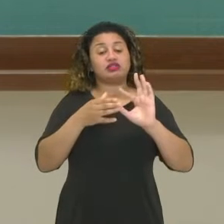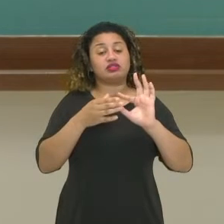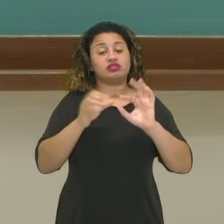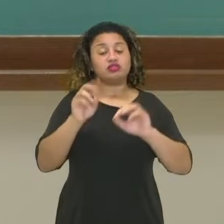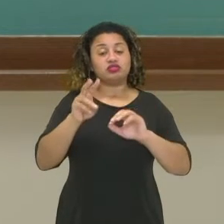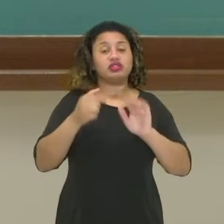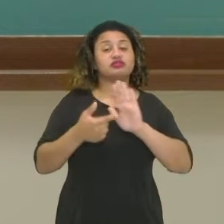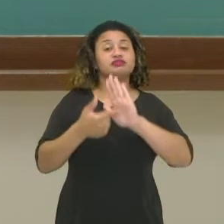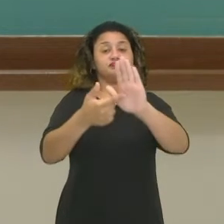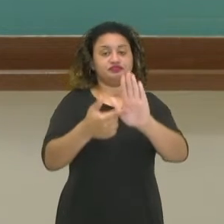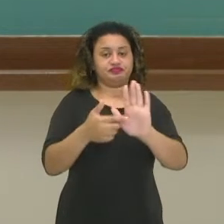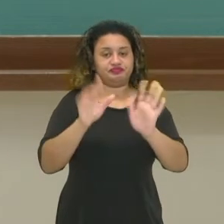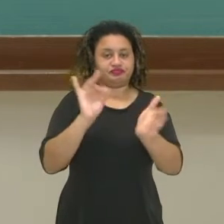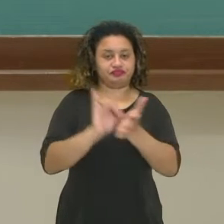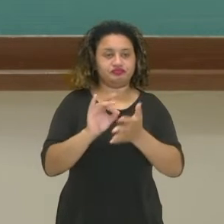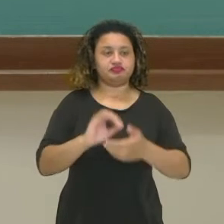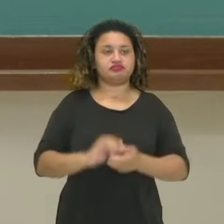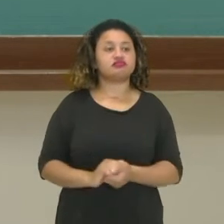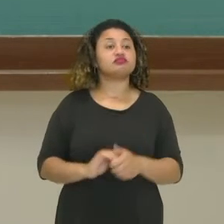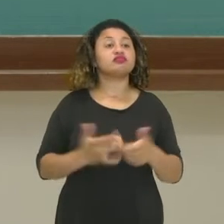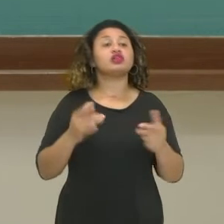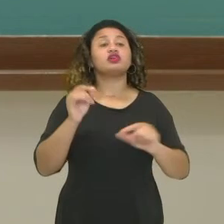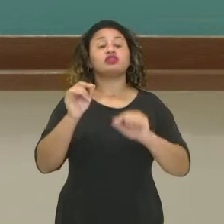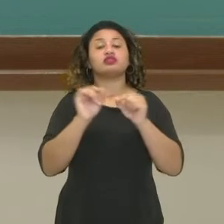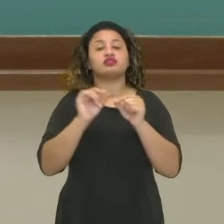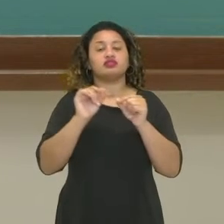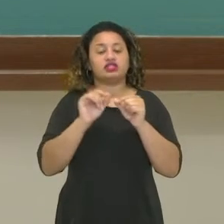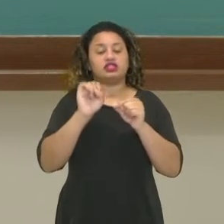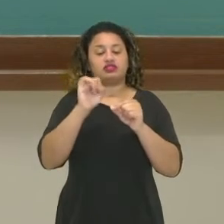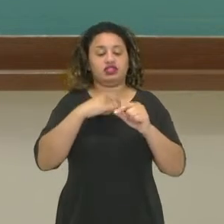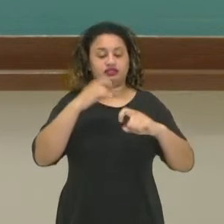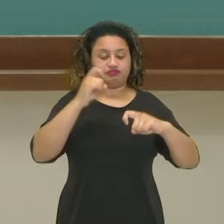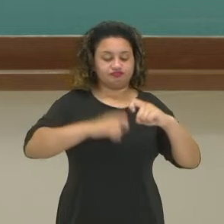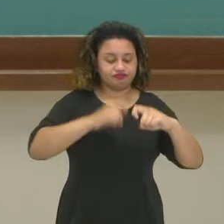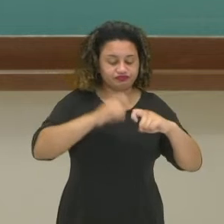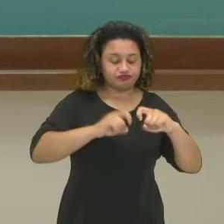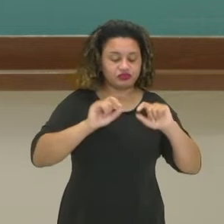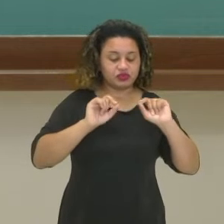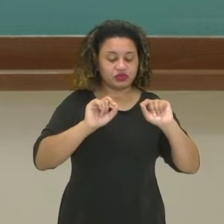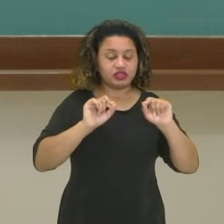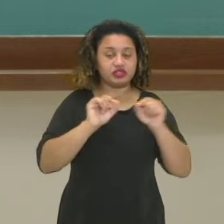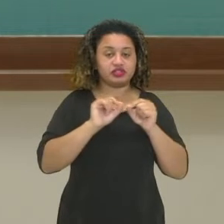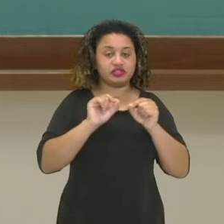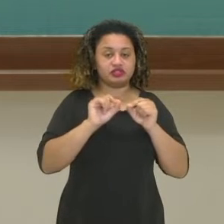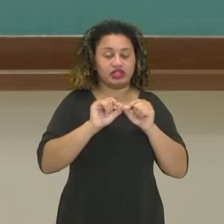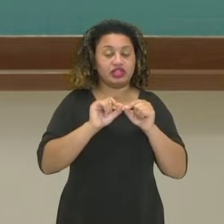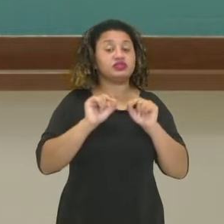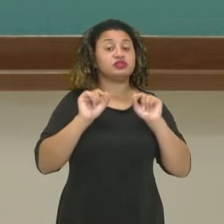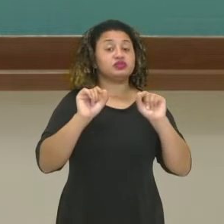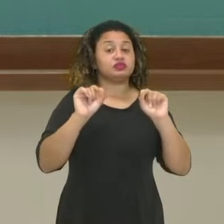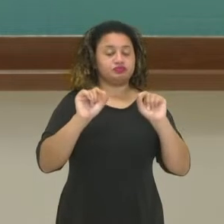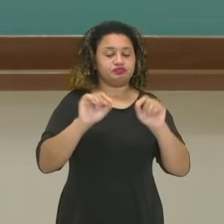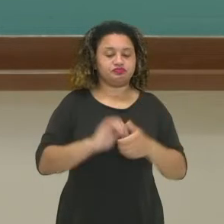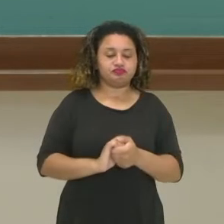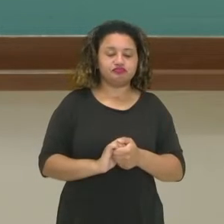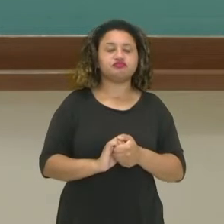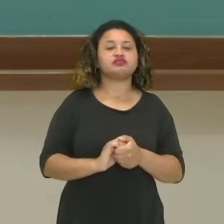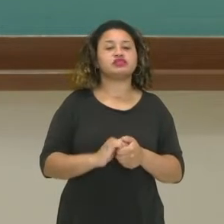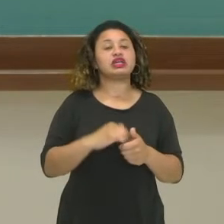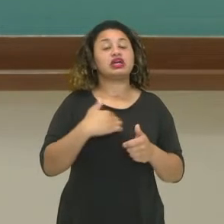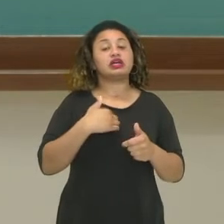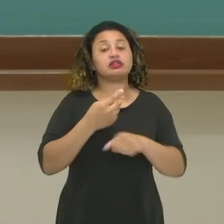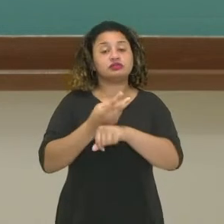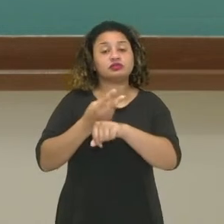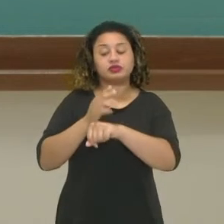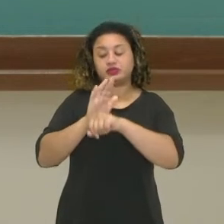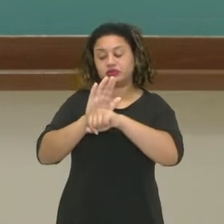fazer, então, em caso de suspeita? Se você teve esse relacionamento, o que você deve fazer? Você deve procurar ajuda.